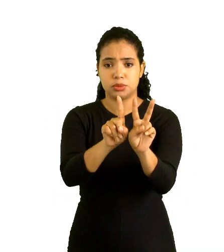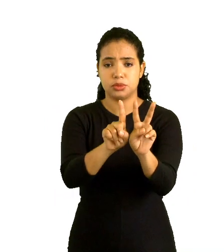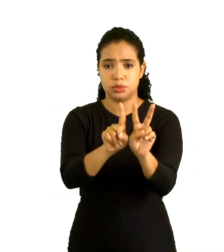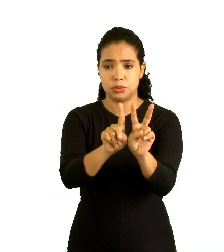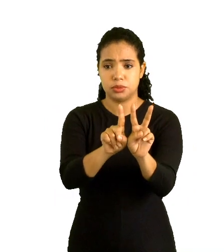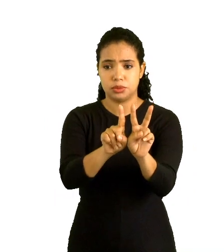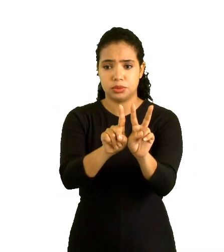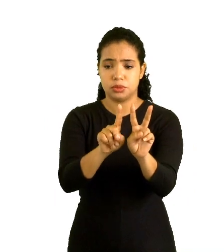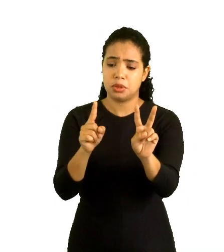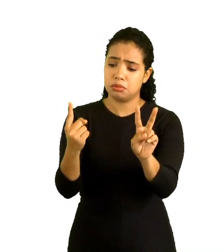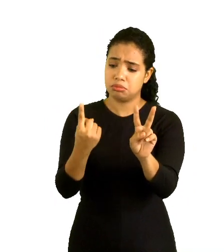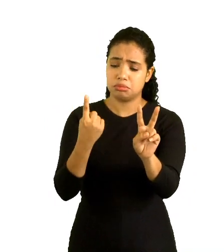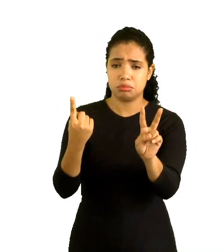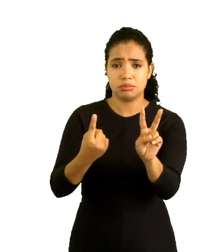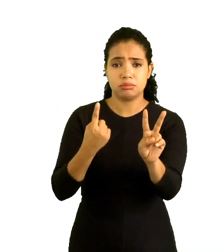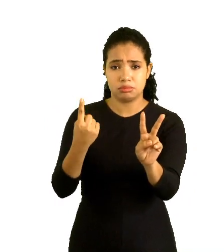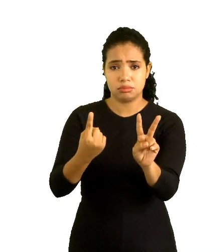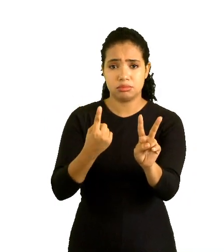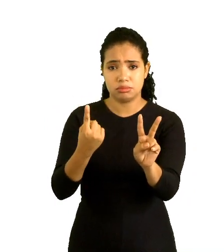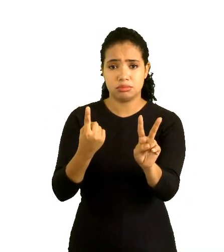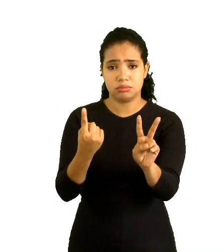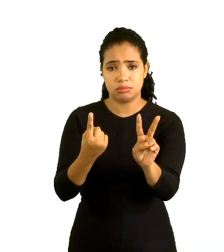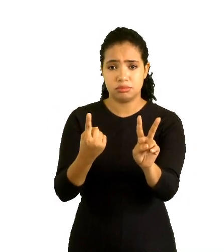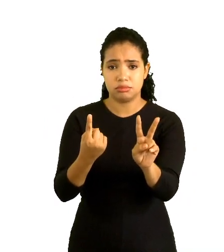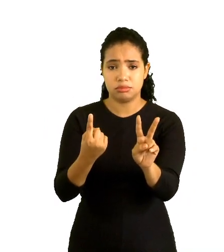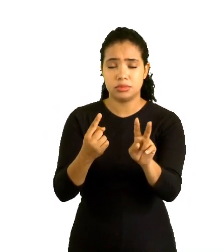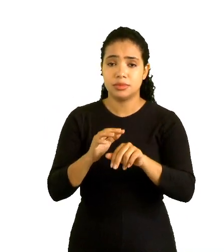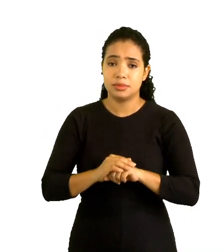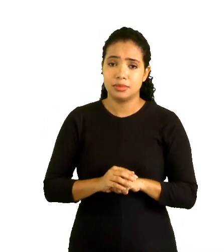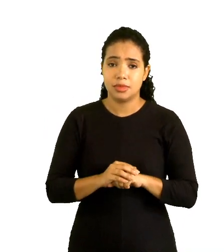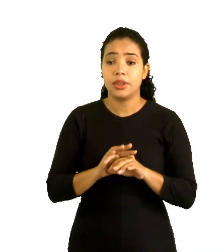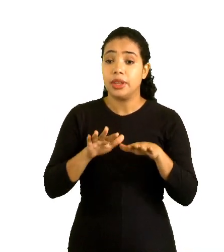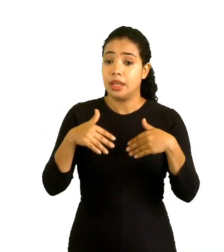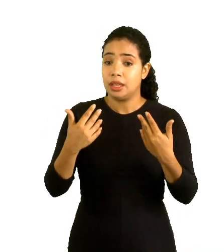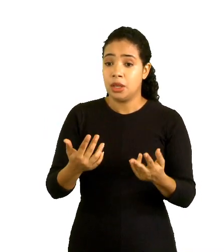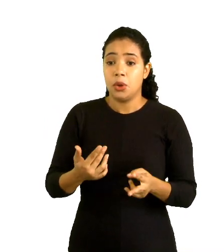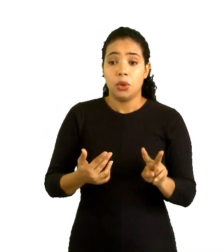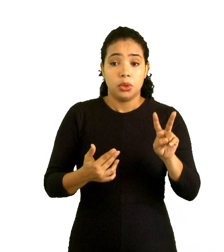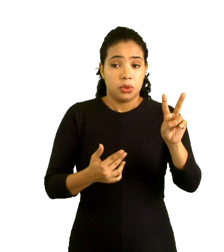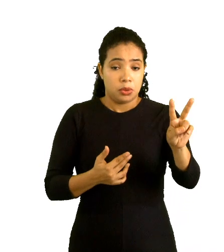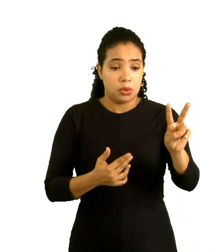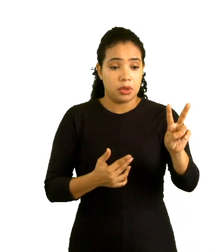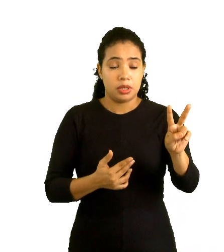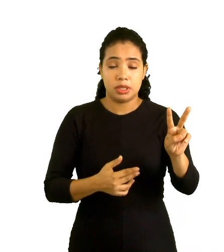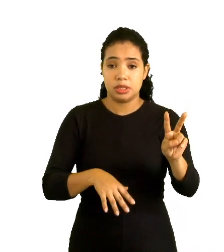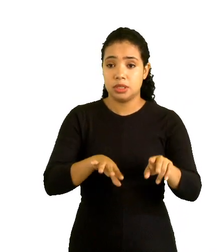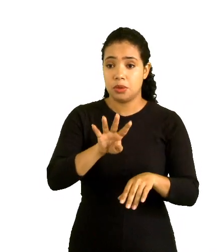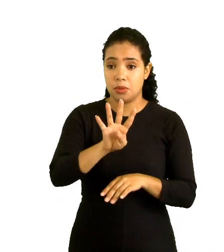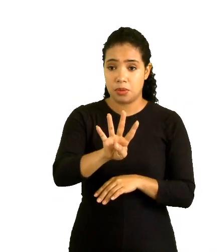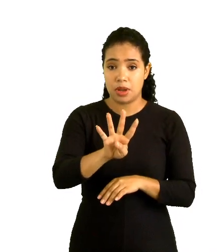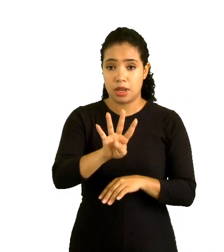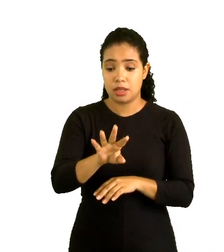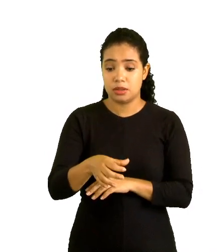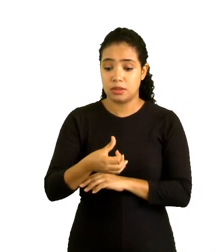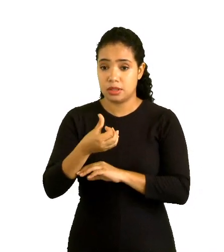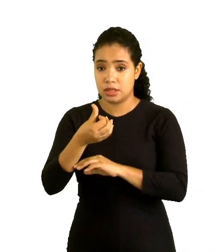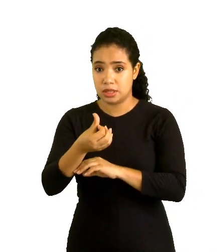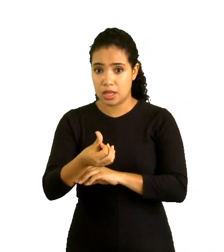que fica sozinho. Então, 2, 4,